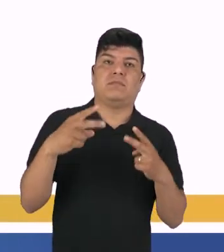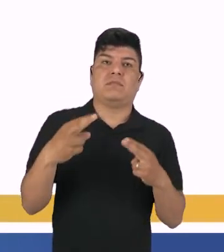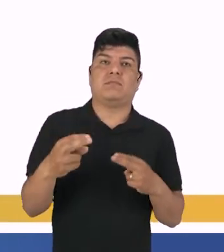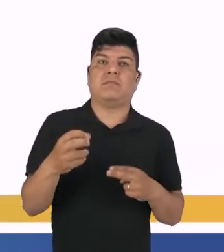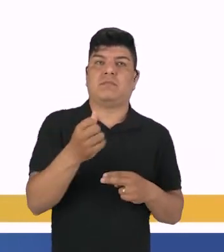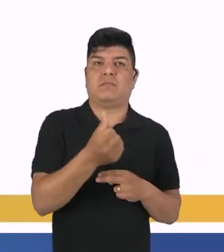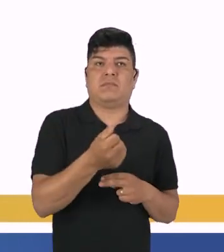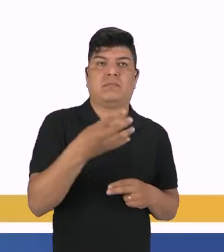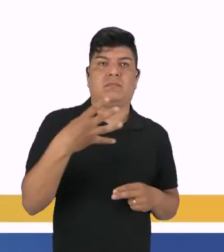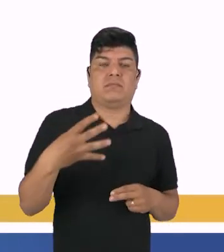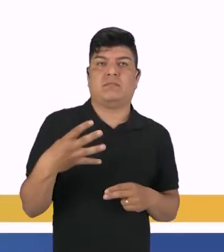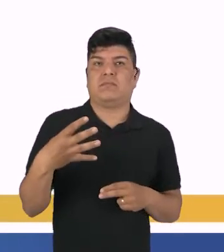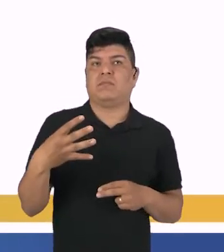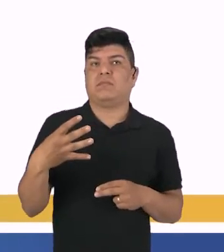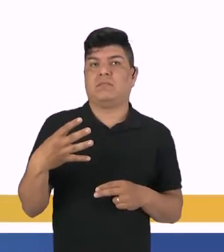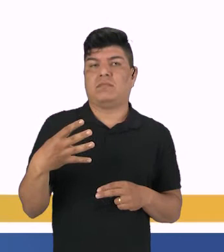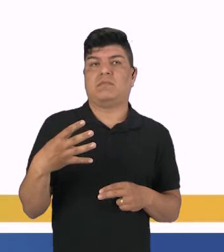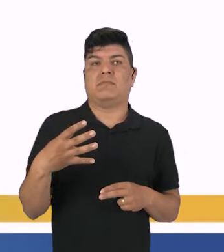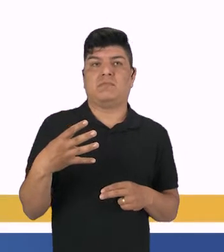dá